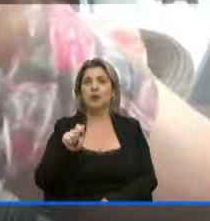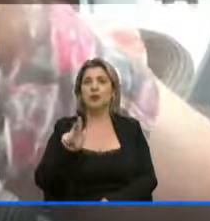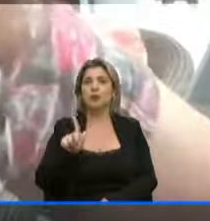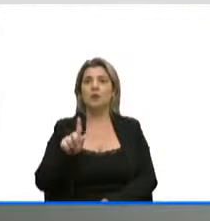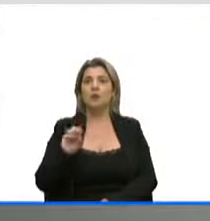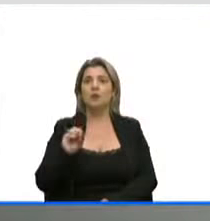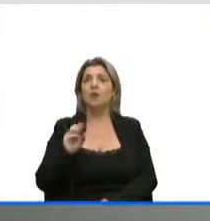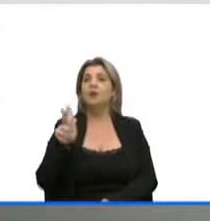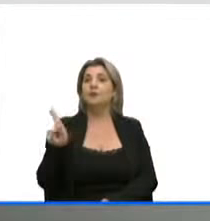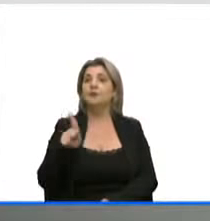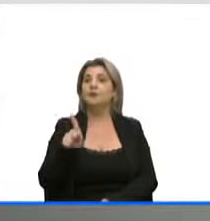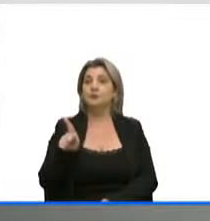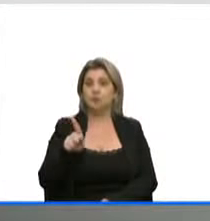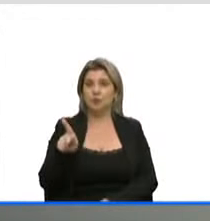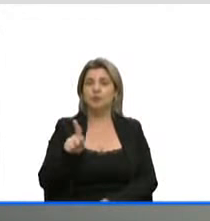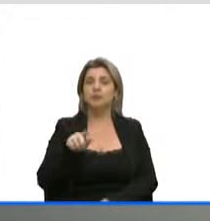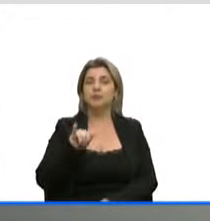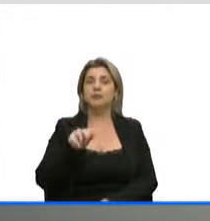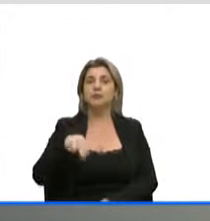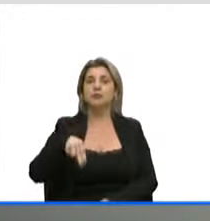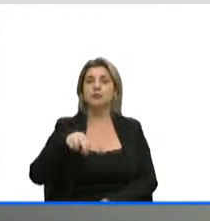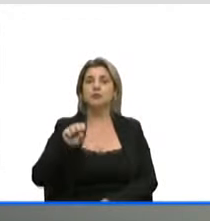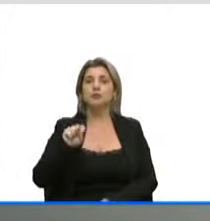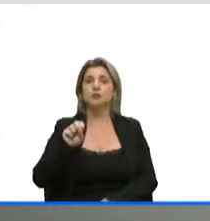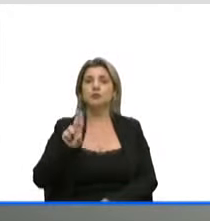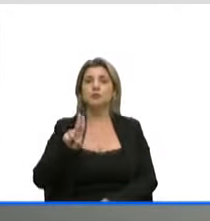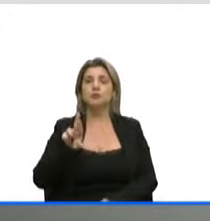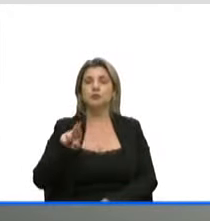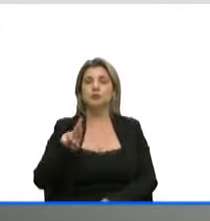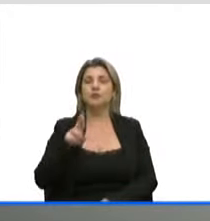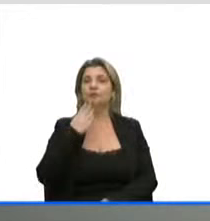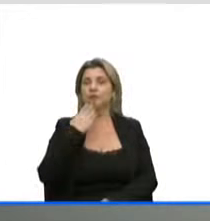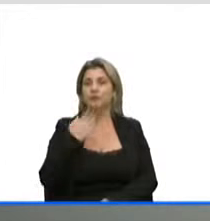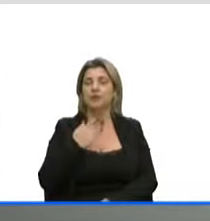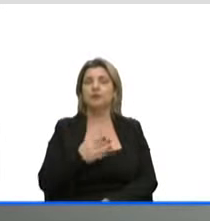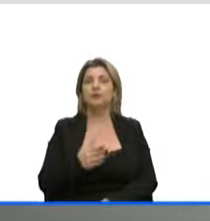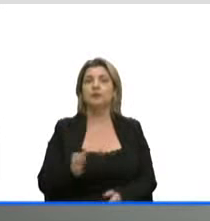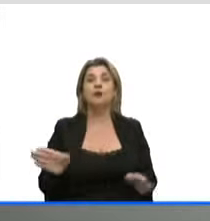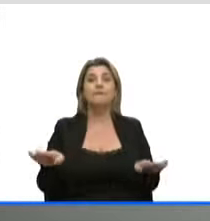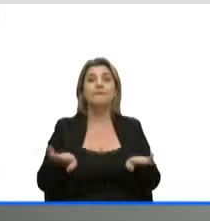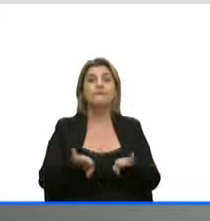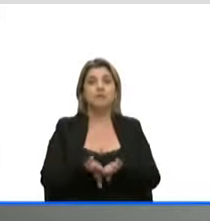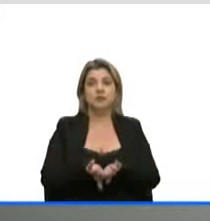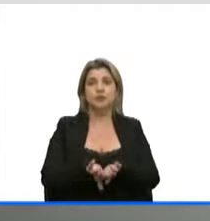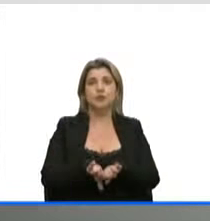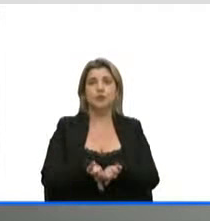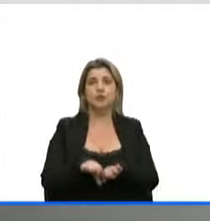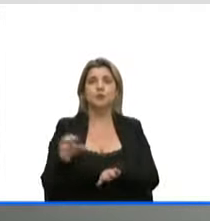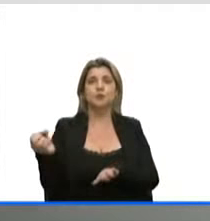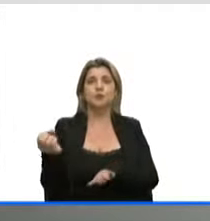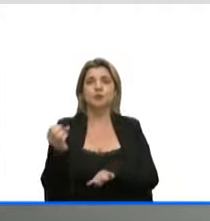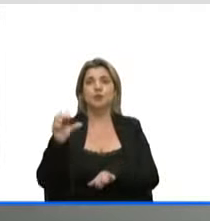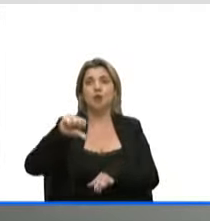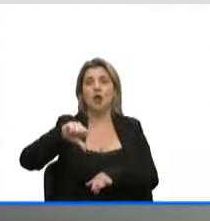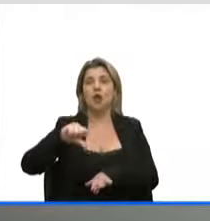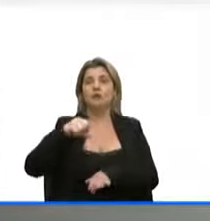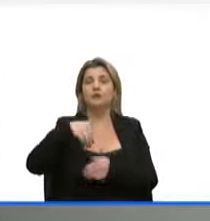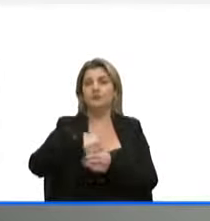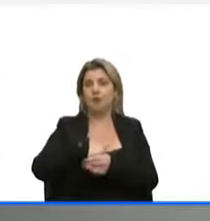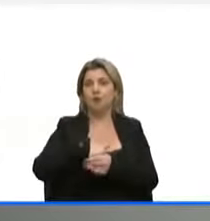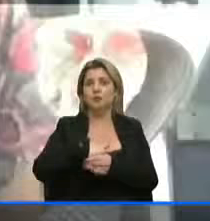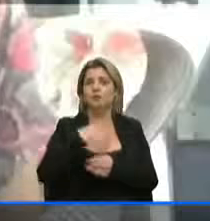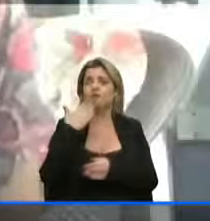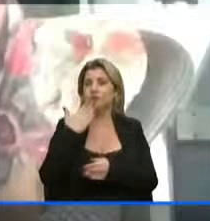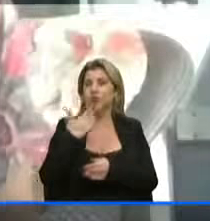Professor Issur, favorável, presidente. Ah, boa. Obrigada, Issur. Então, fechamos 9 votos favoráveis. Está aprovada a